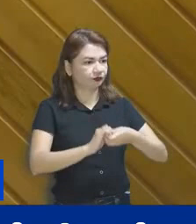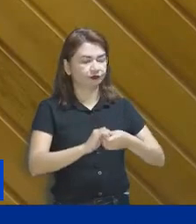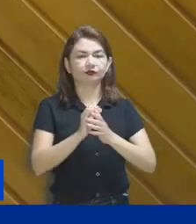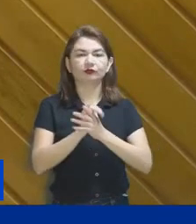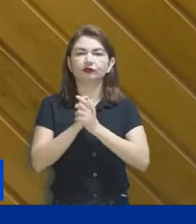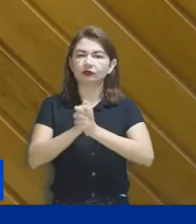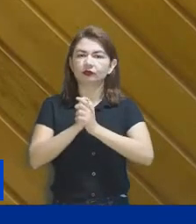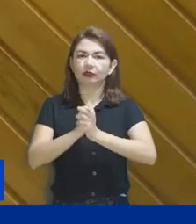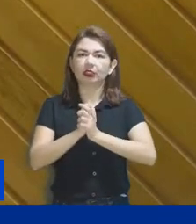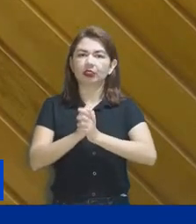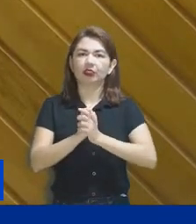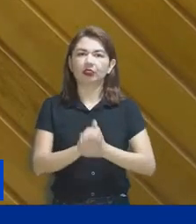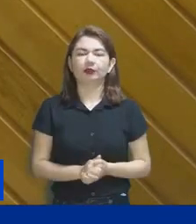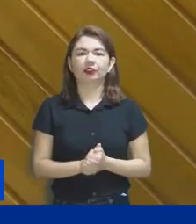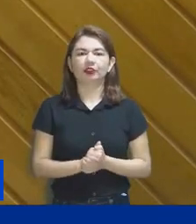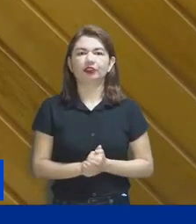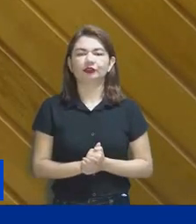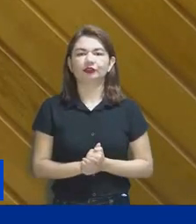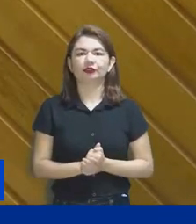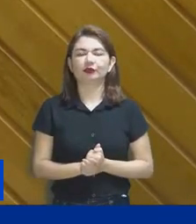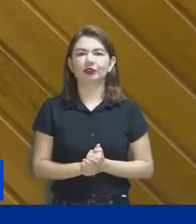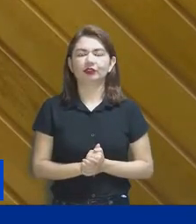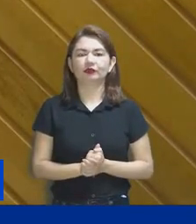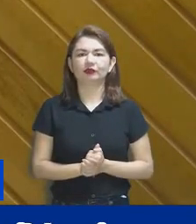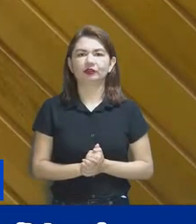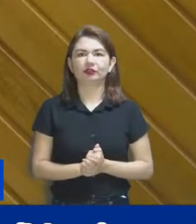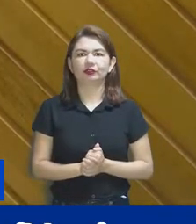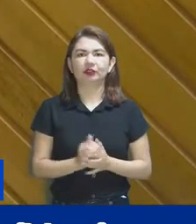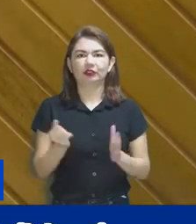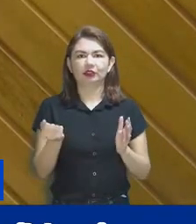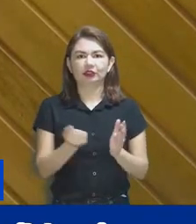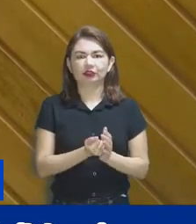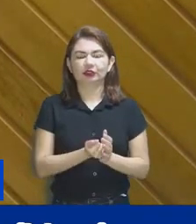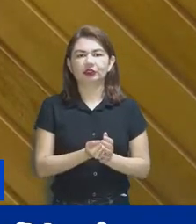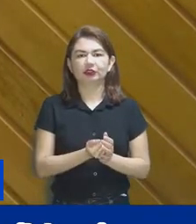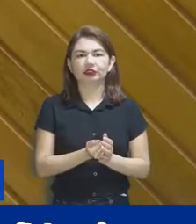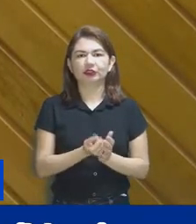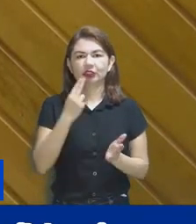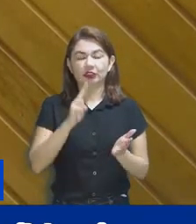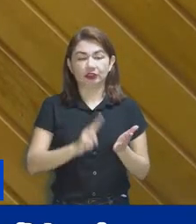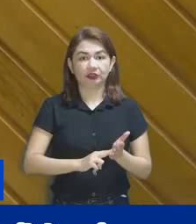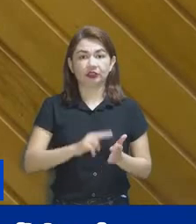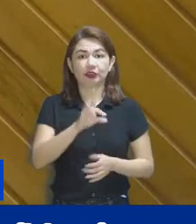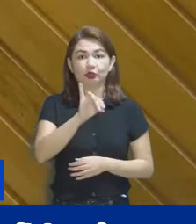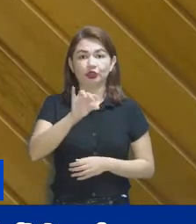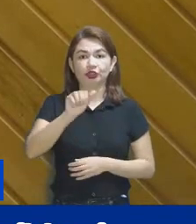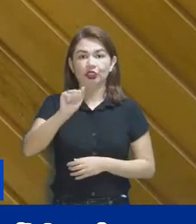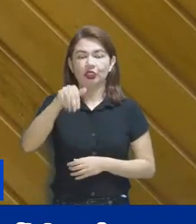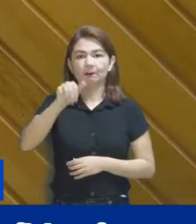pelo selo diamante obtido pelo TRE do Amapá, na condução dos trabalhos, na presteza do serviço